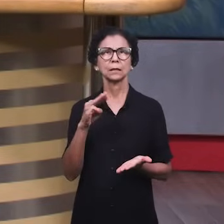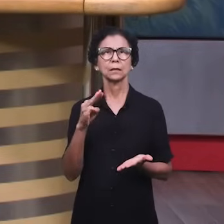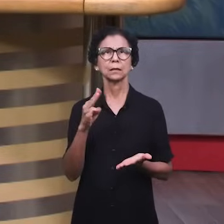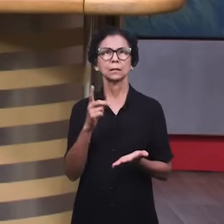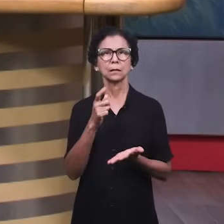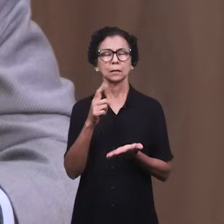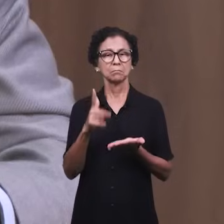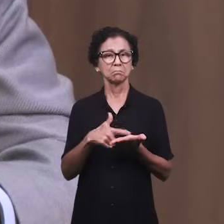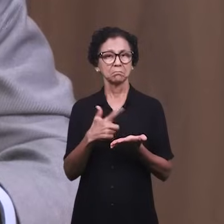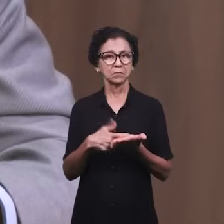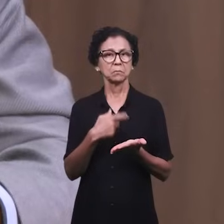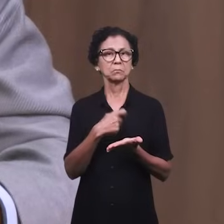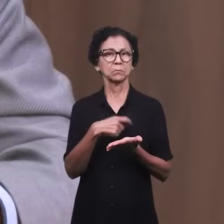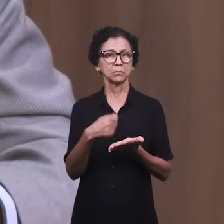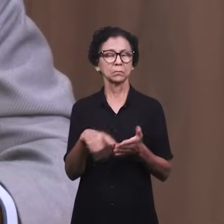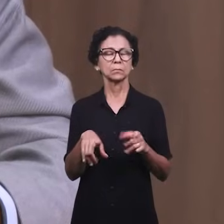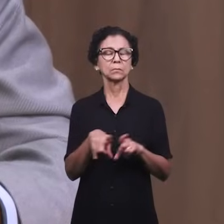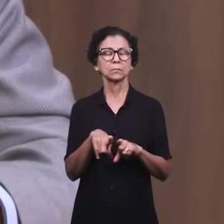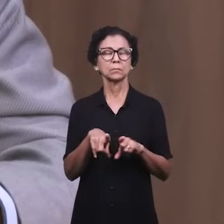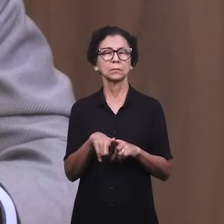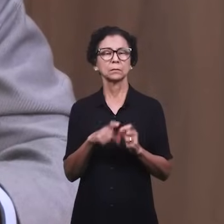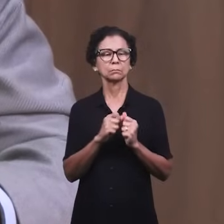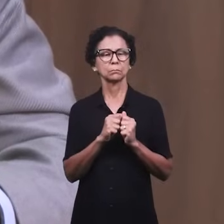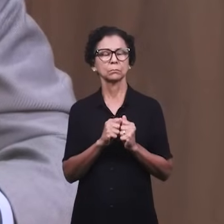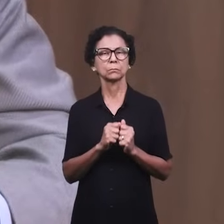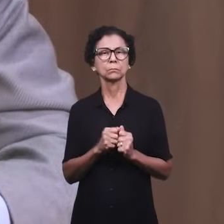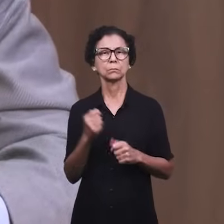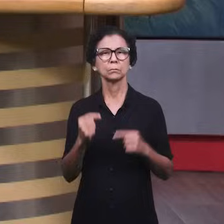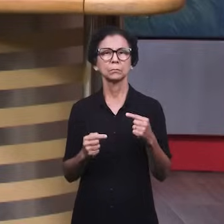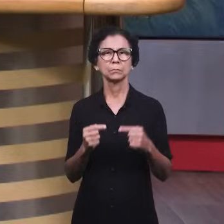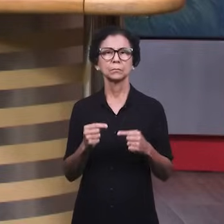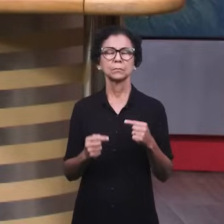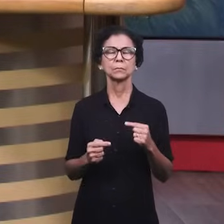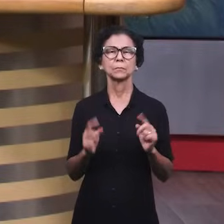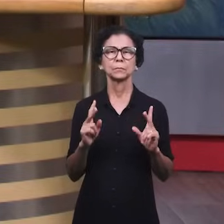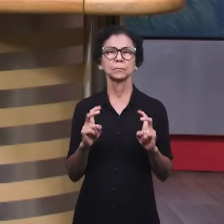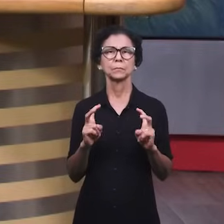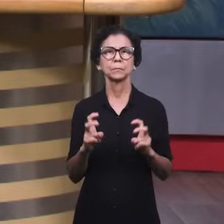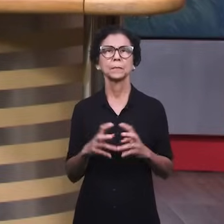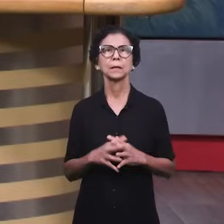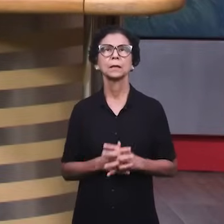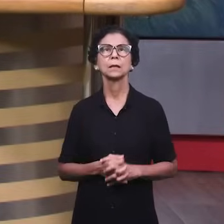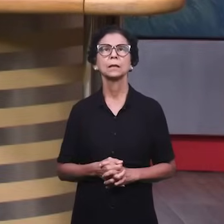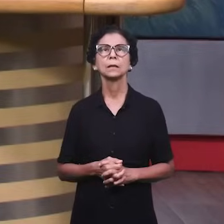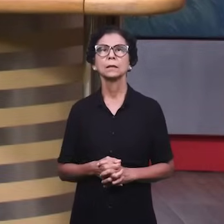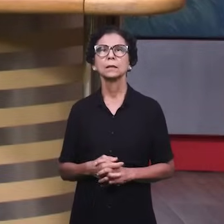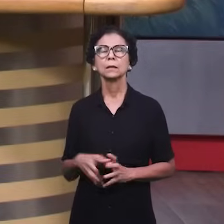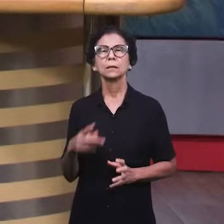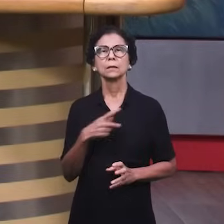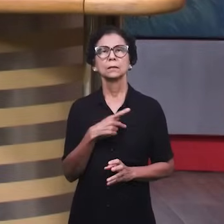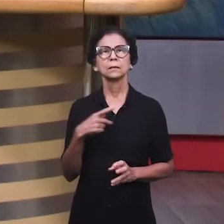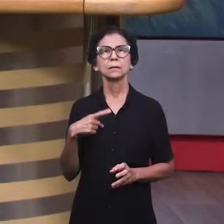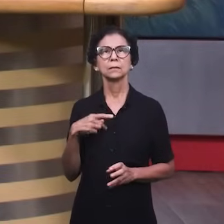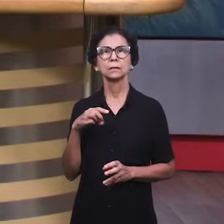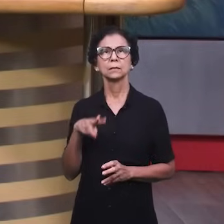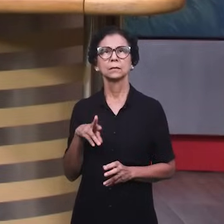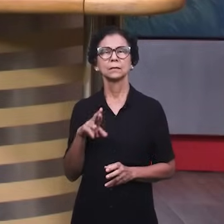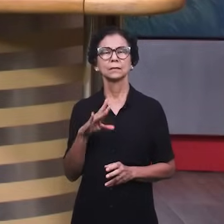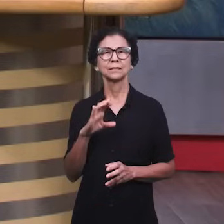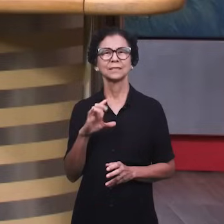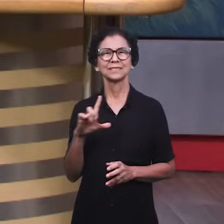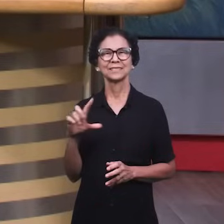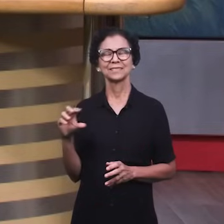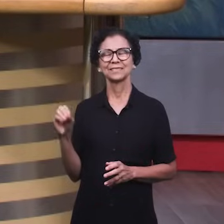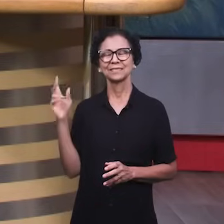livros escritos também e estamos juntos hoje para discutir o um tema que vamos abordar o Pastor Marcelo Ferreira paz Senhor